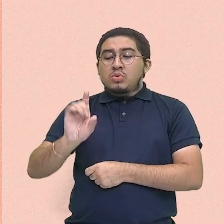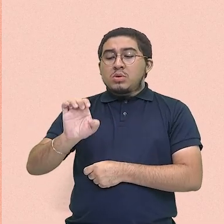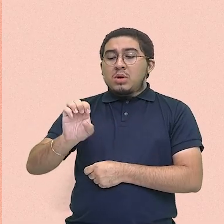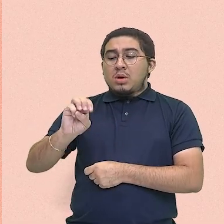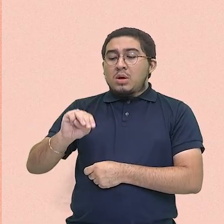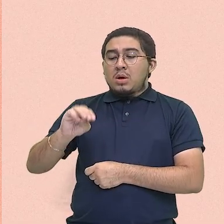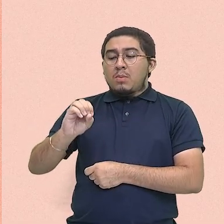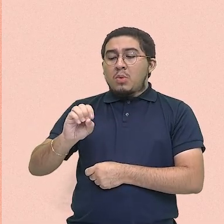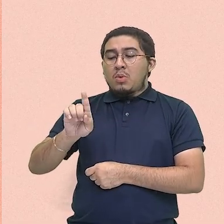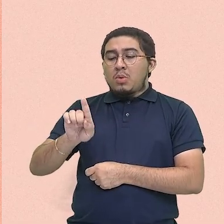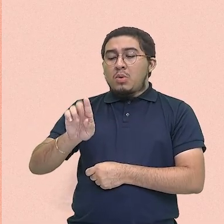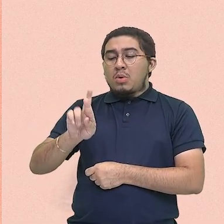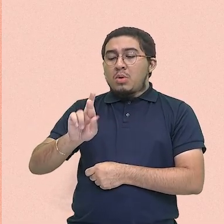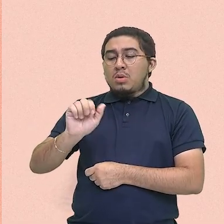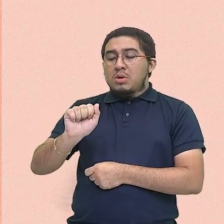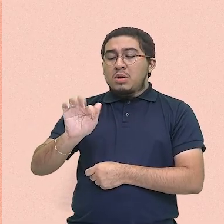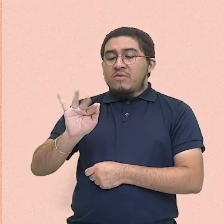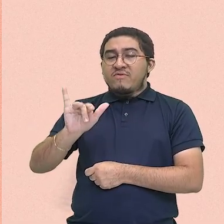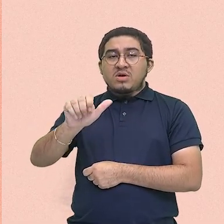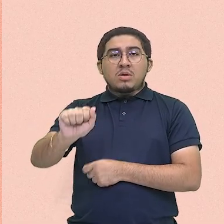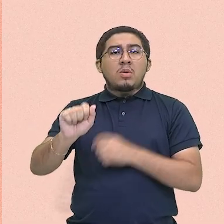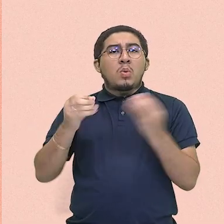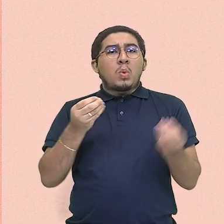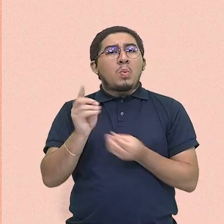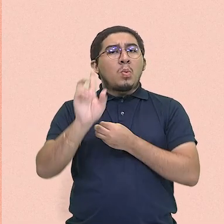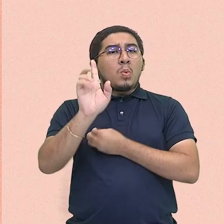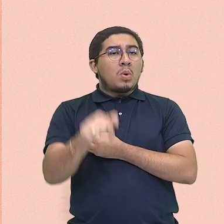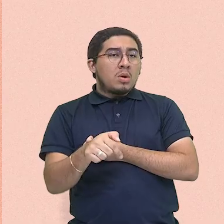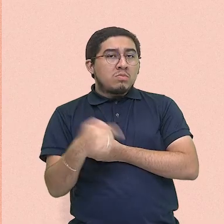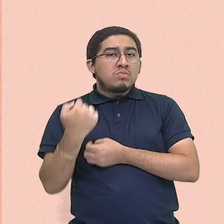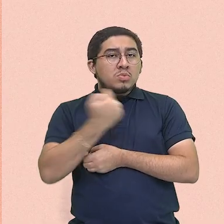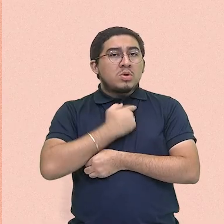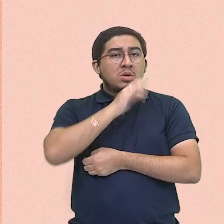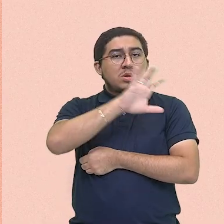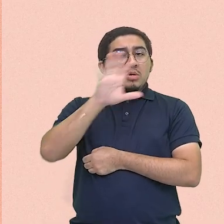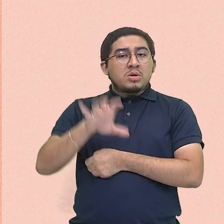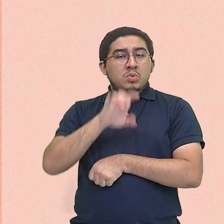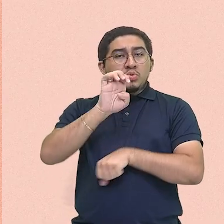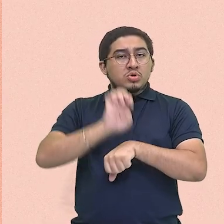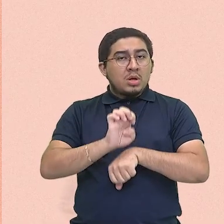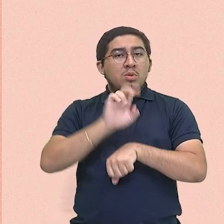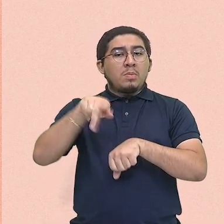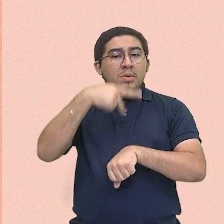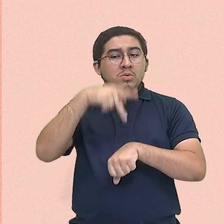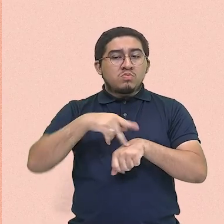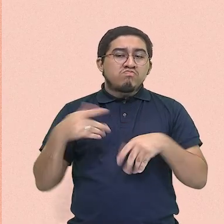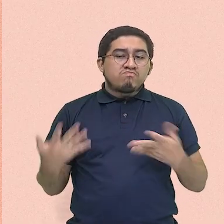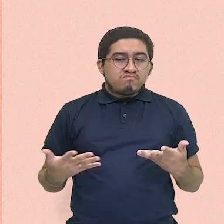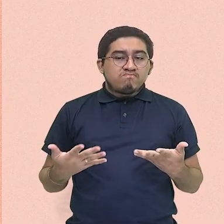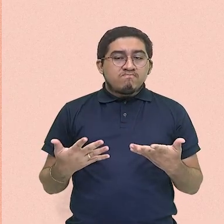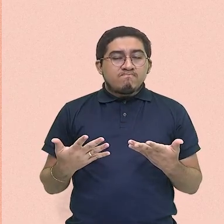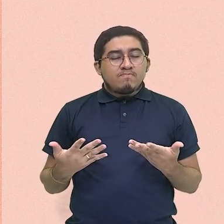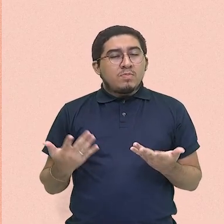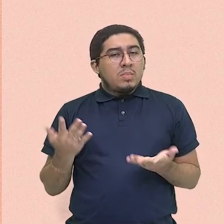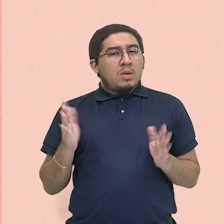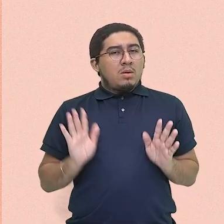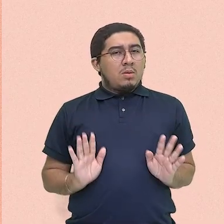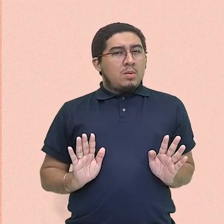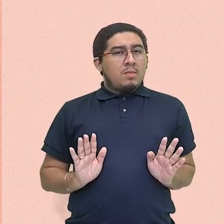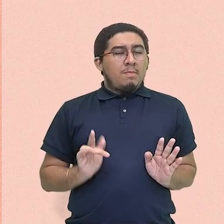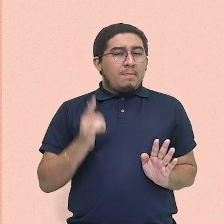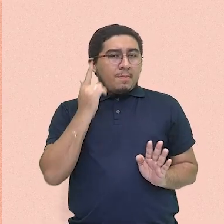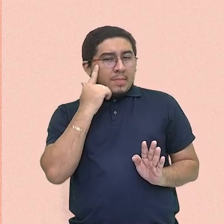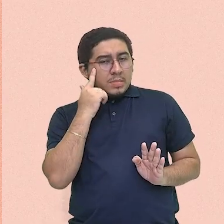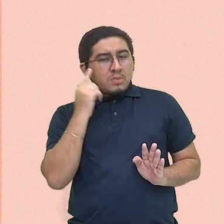demografia aqui do nosso estado? Como é a demografia da nossa região, do nosso país? Ah, professor, para eu